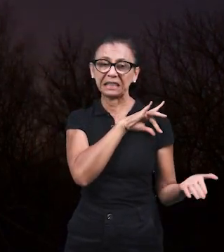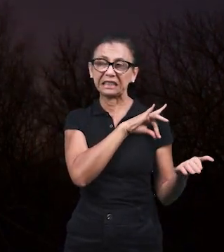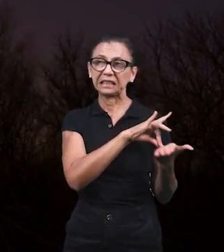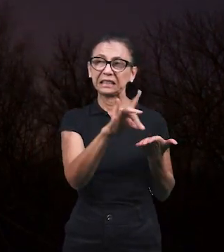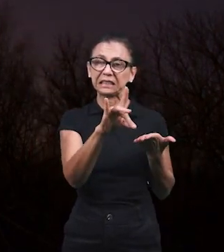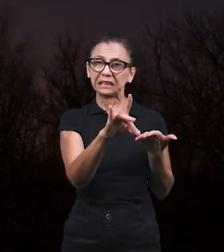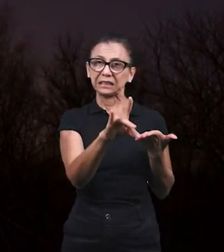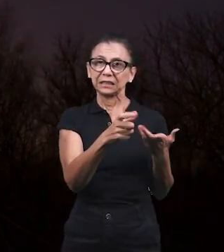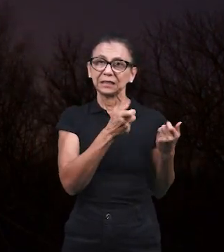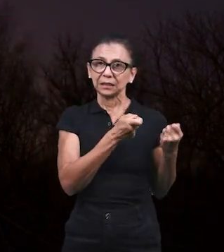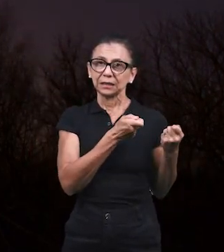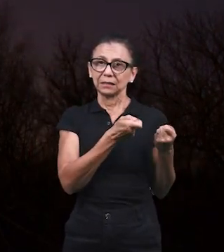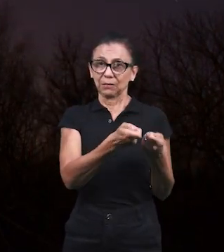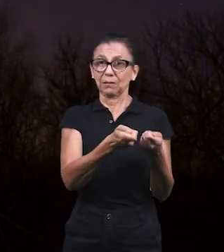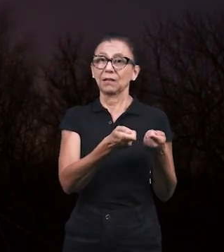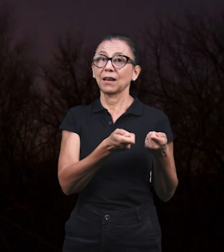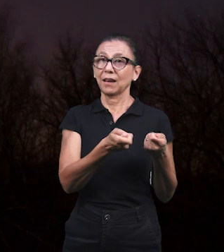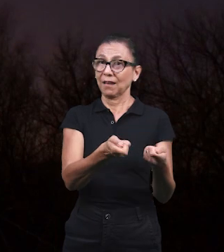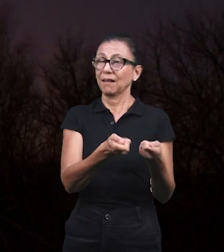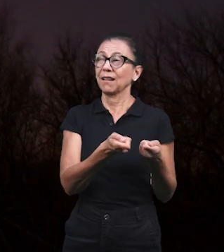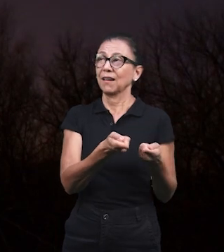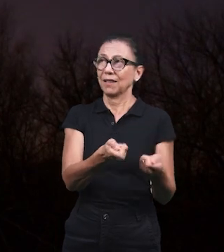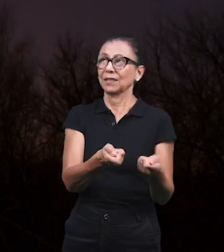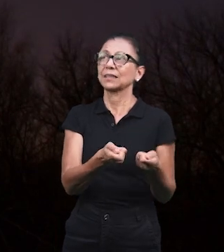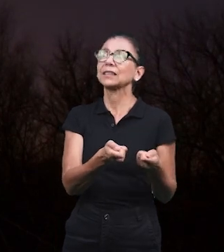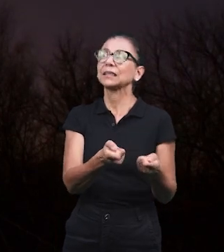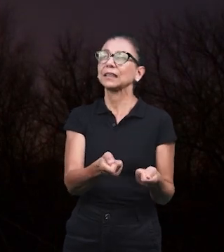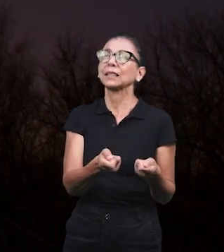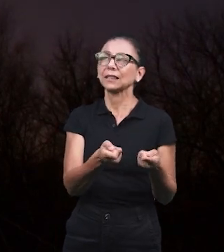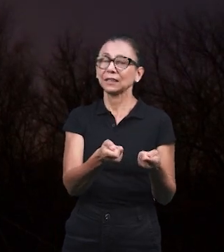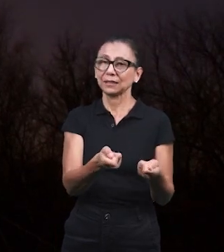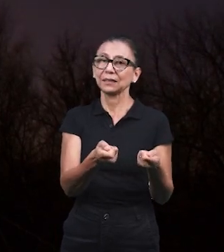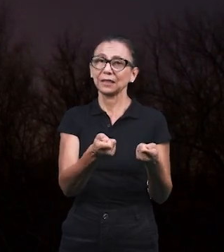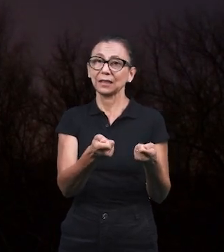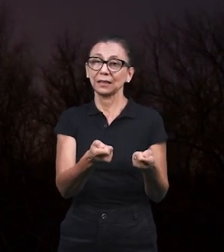e nela o tentador pode